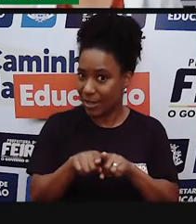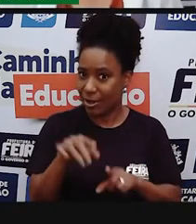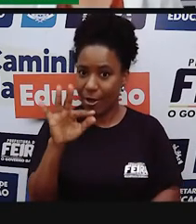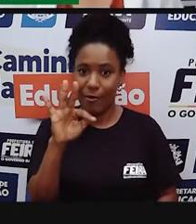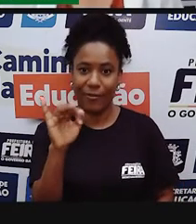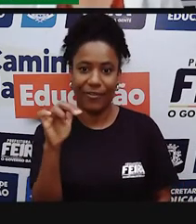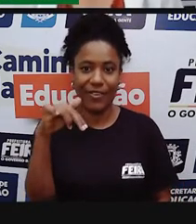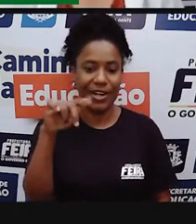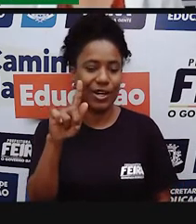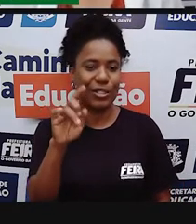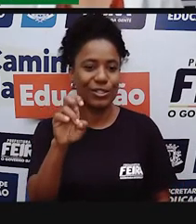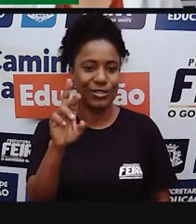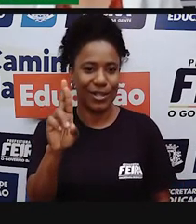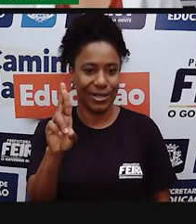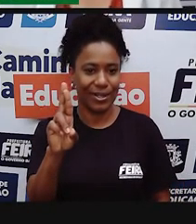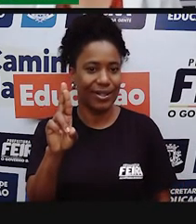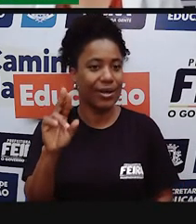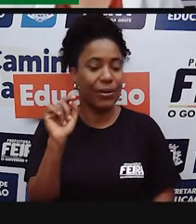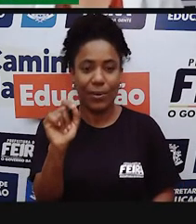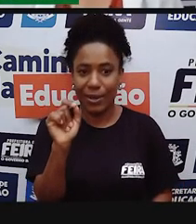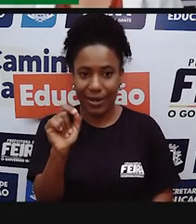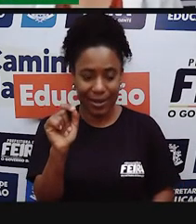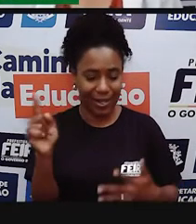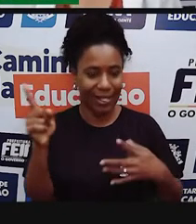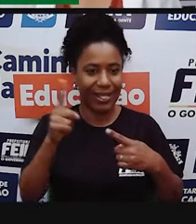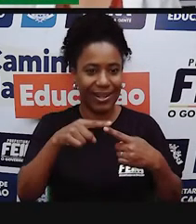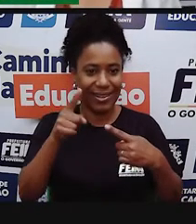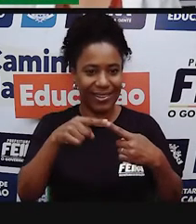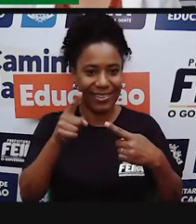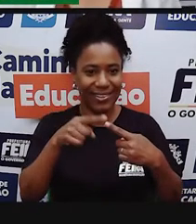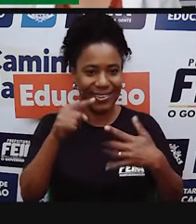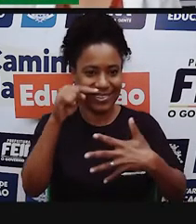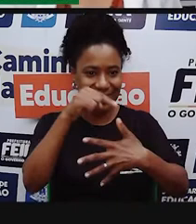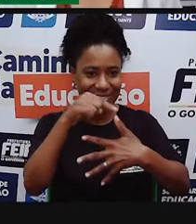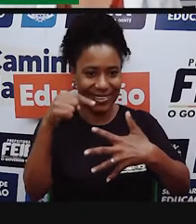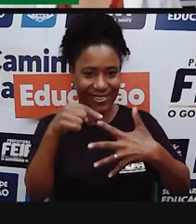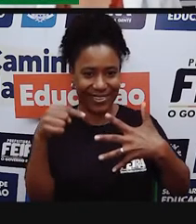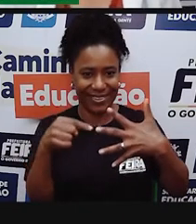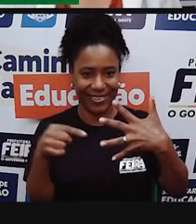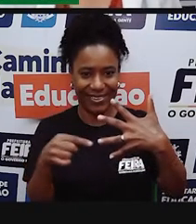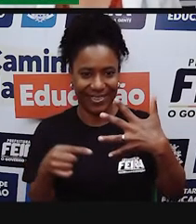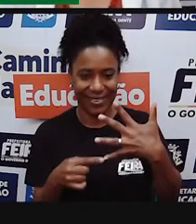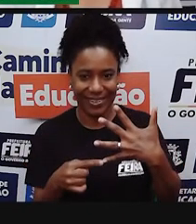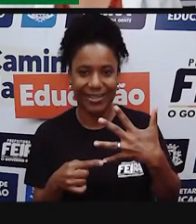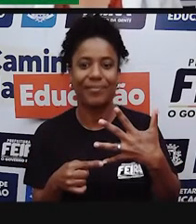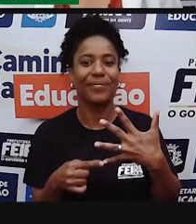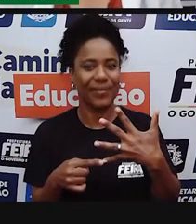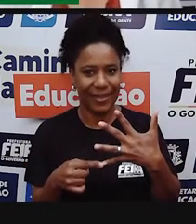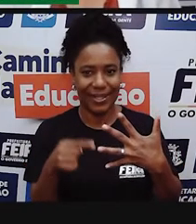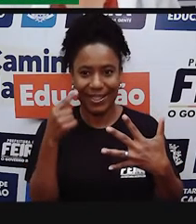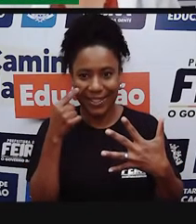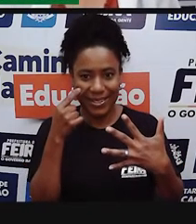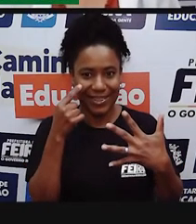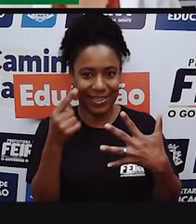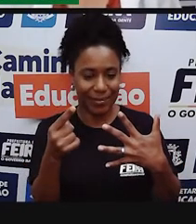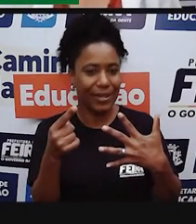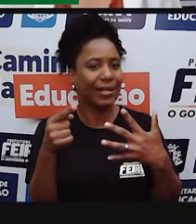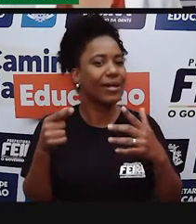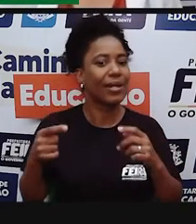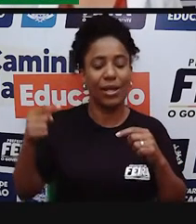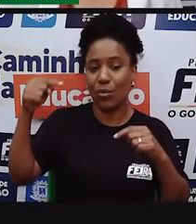dedo e as expressões ir Ian eu estou aqui eles